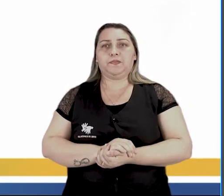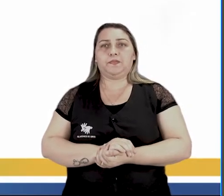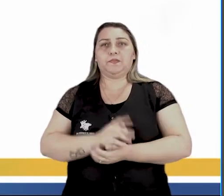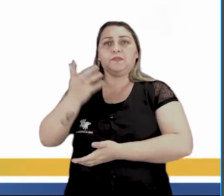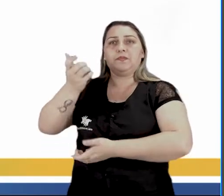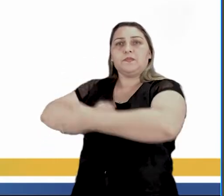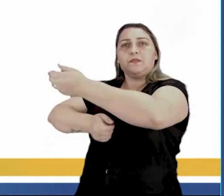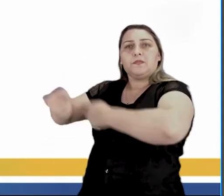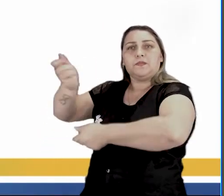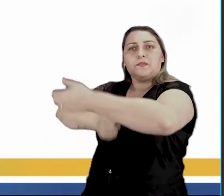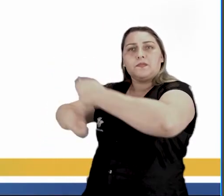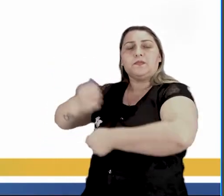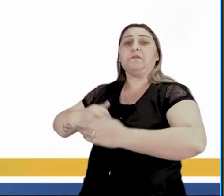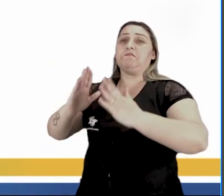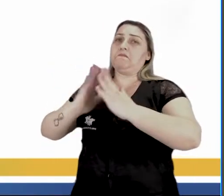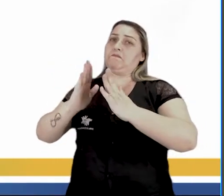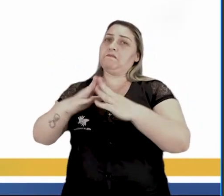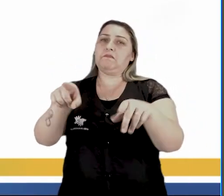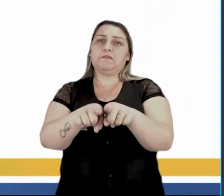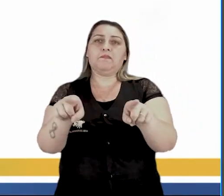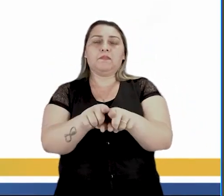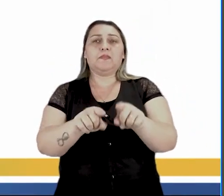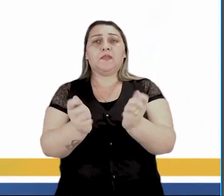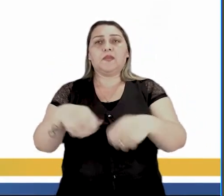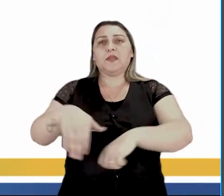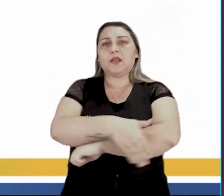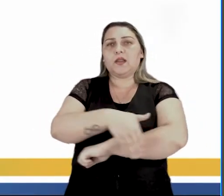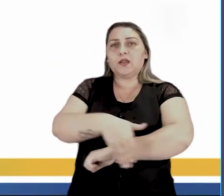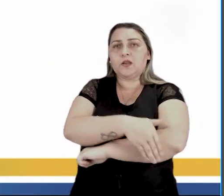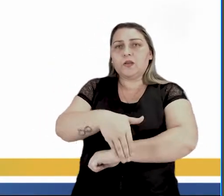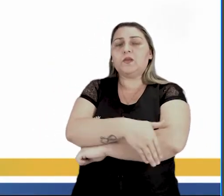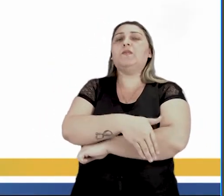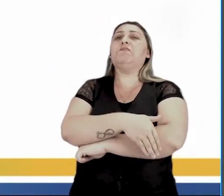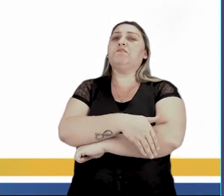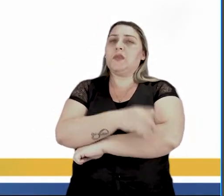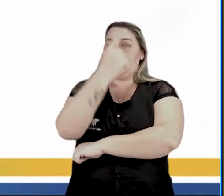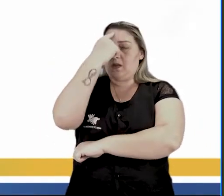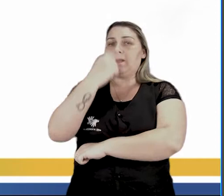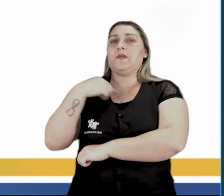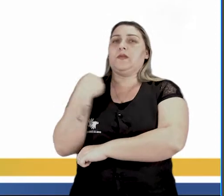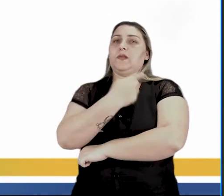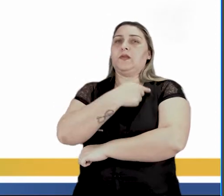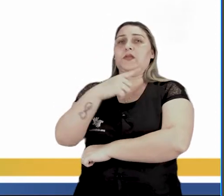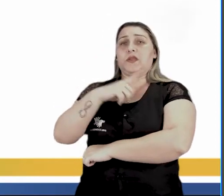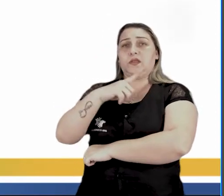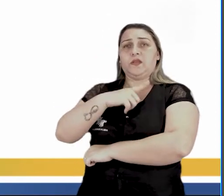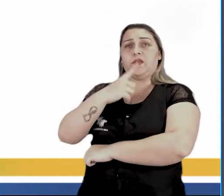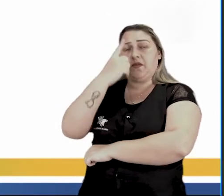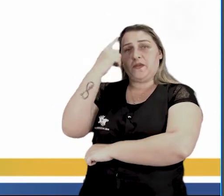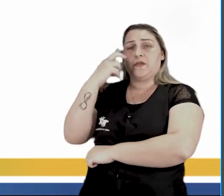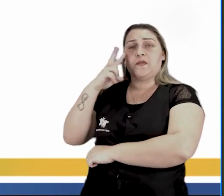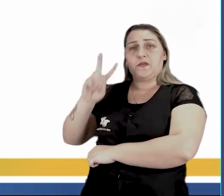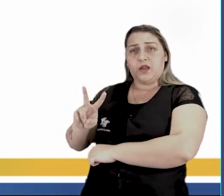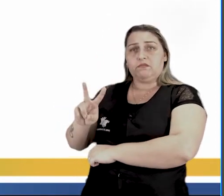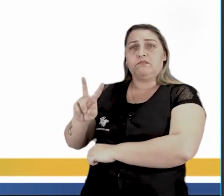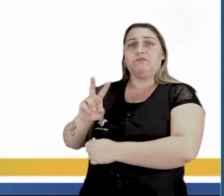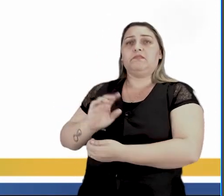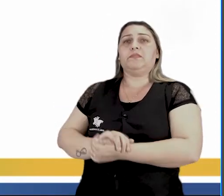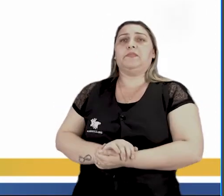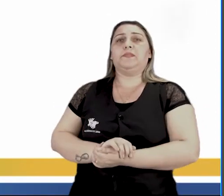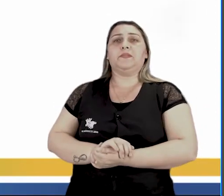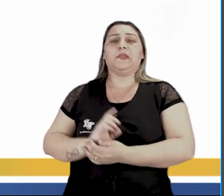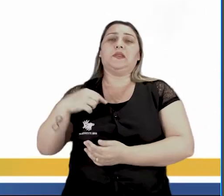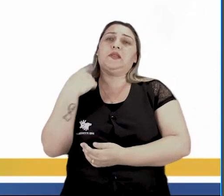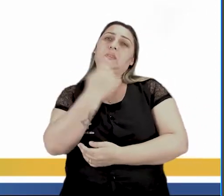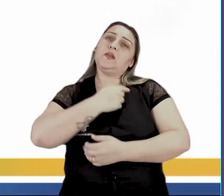Empinar a pipa ou a pepeta no quintal de casa ou na calçada também é uma imagem que nós temos, que nós vemos corriqueiramente, né,